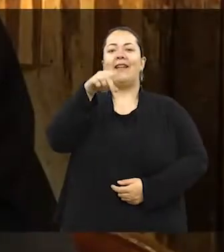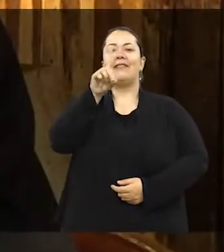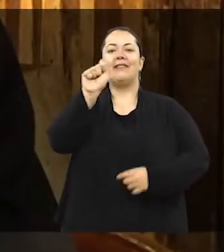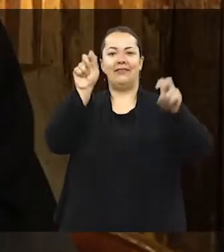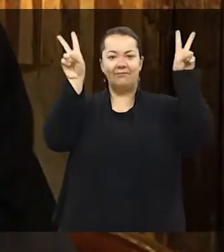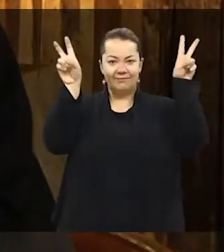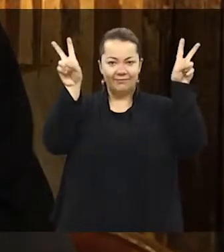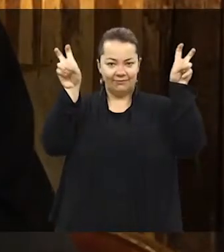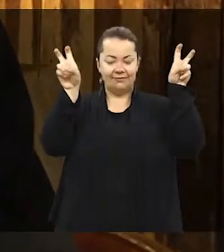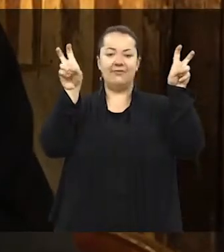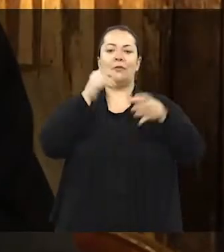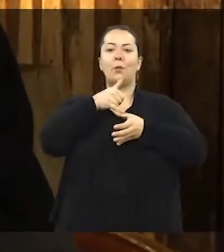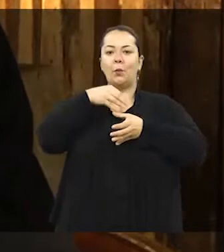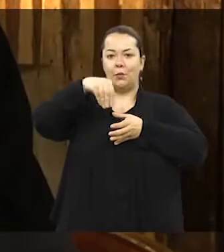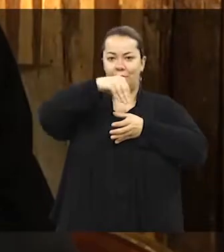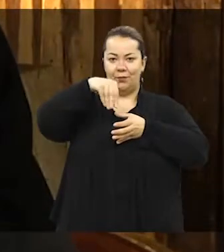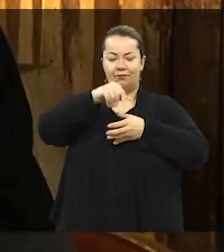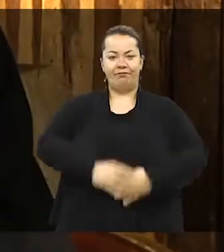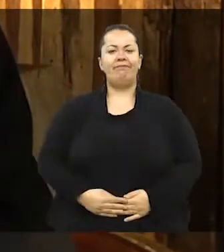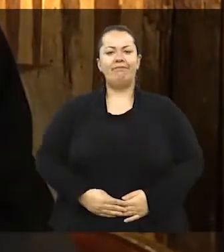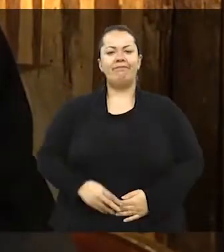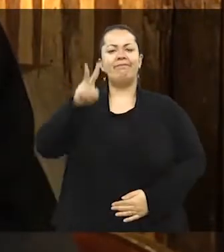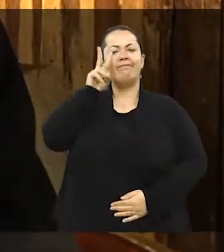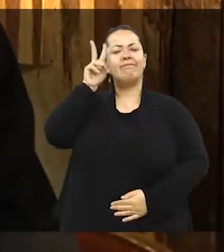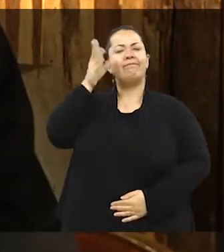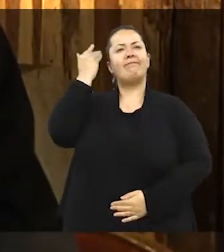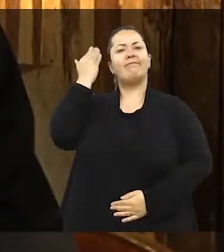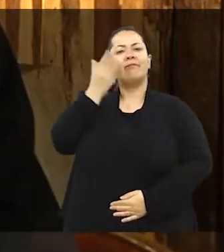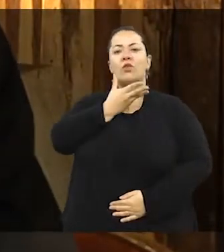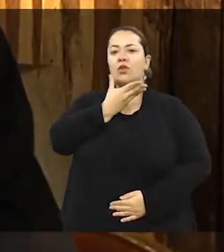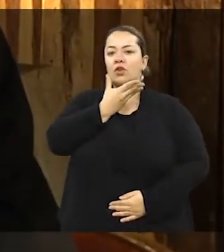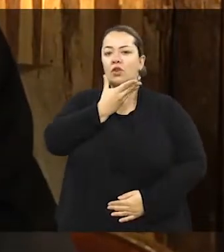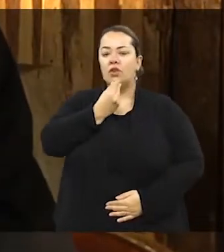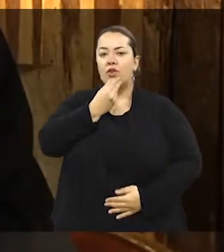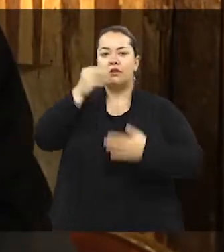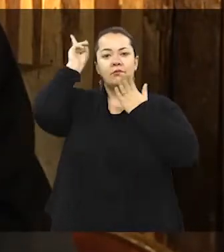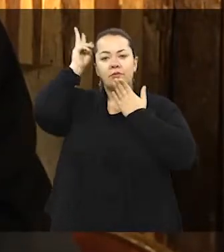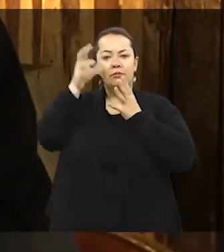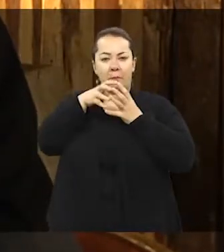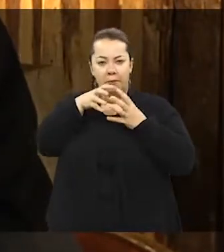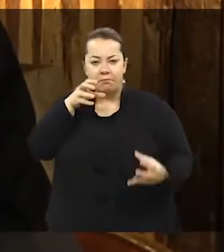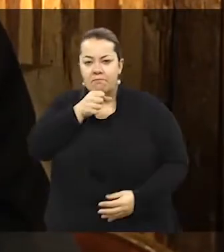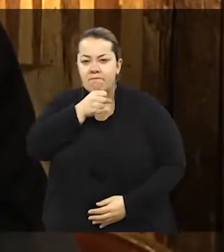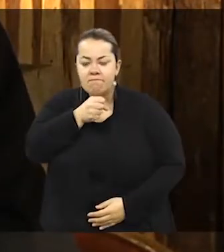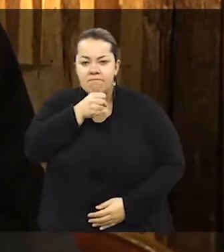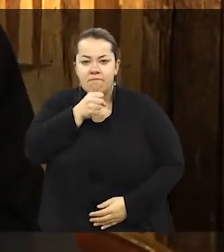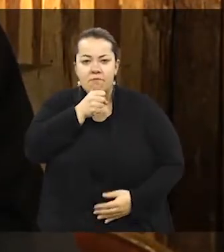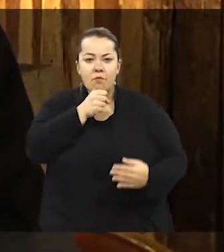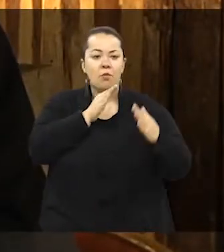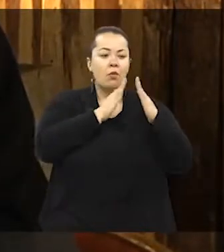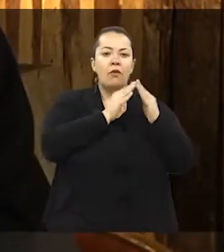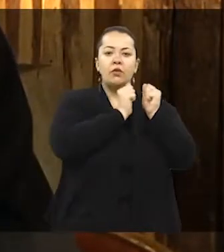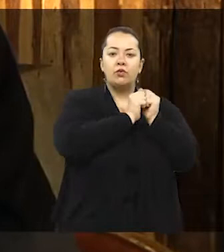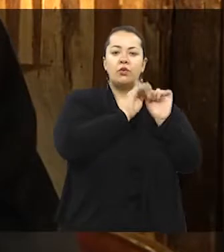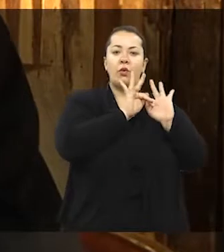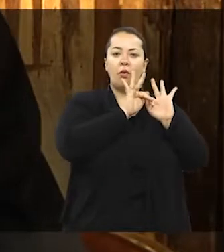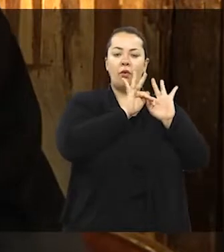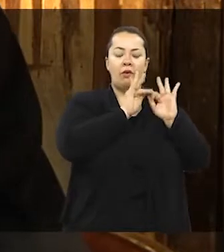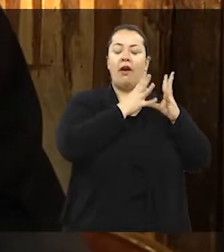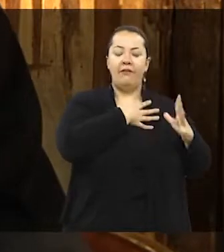lenda da erva mate que um velho índio e sua filha moravam em uma aldeia com vários outros